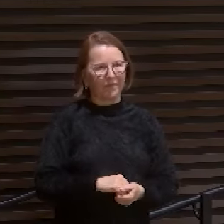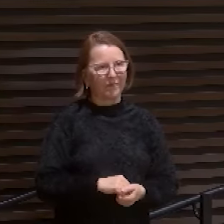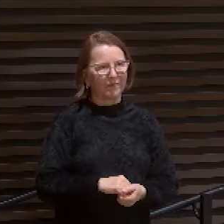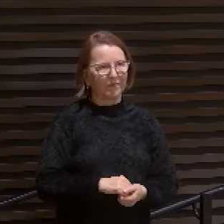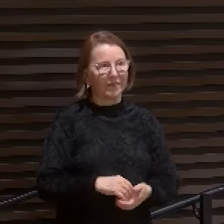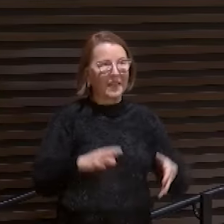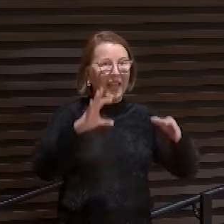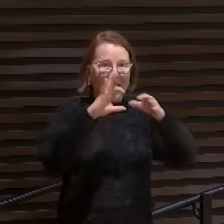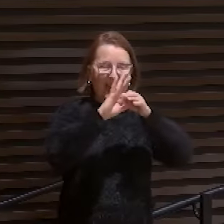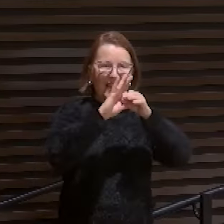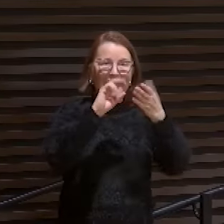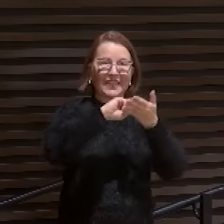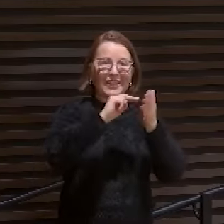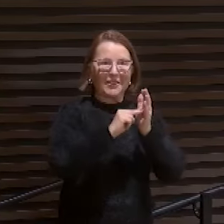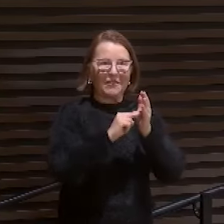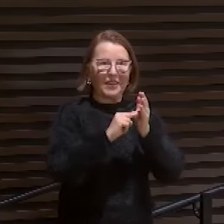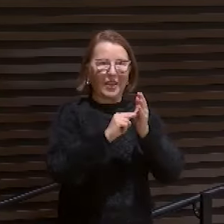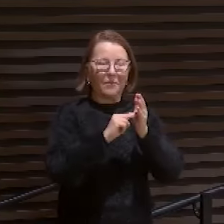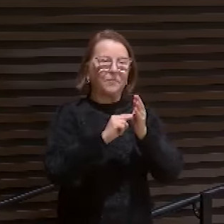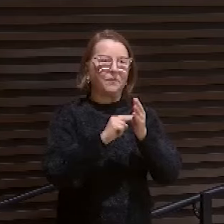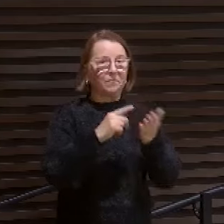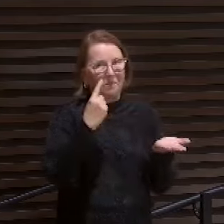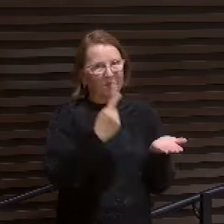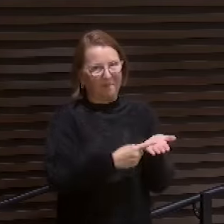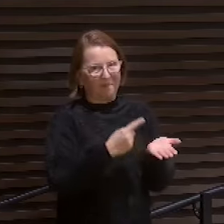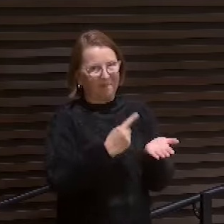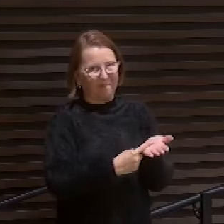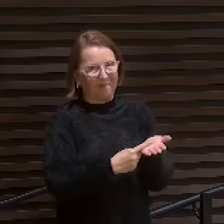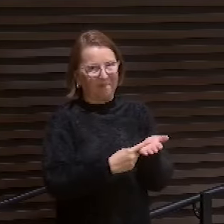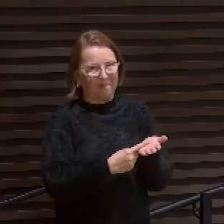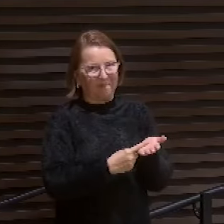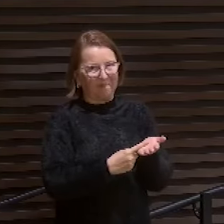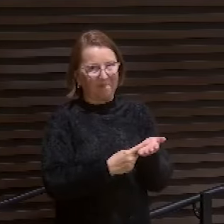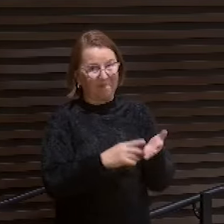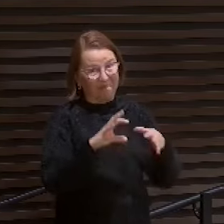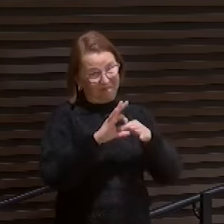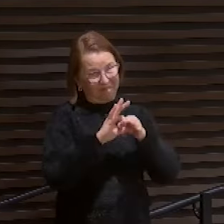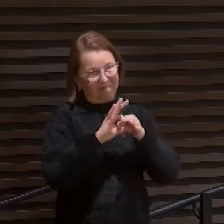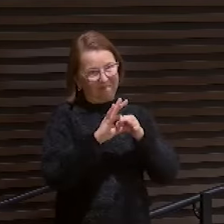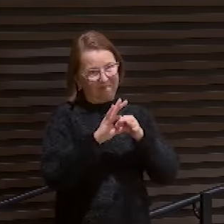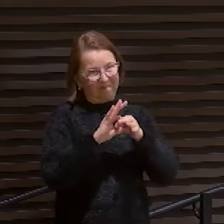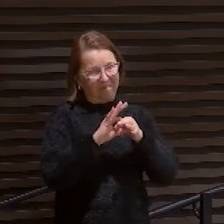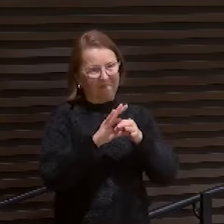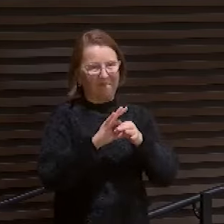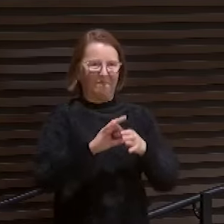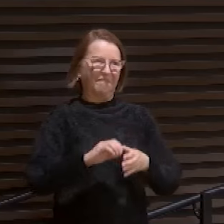Aliança significa compromisso, pacto, união.